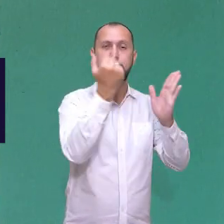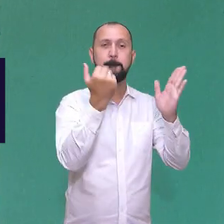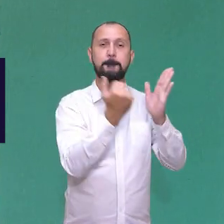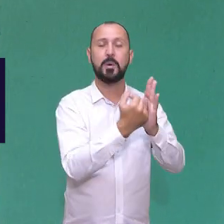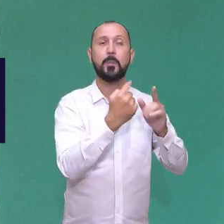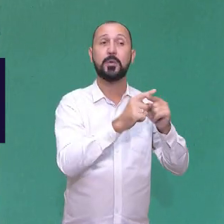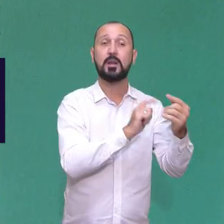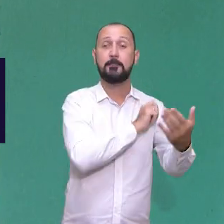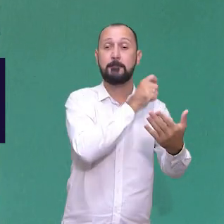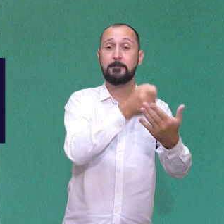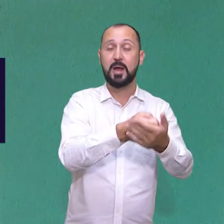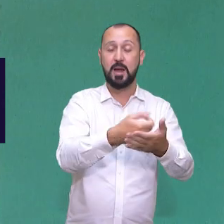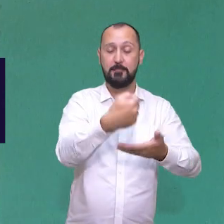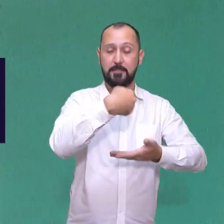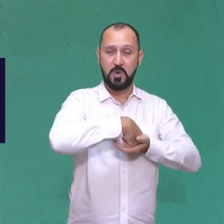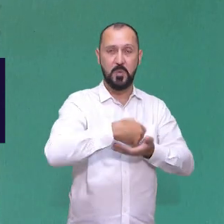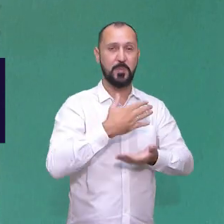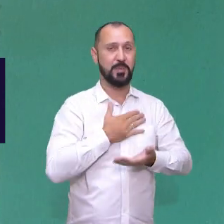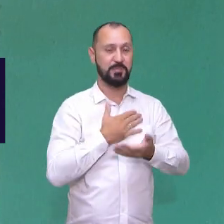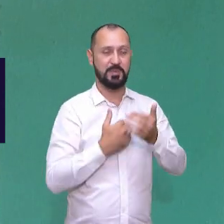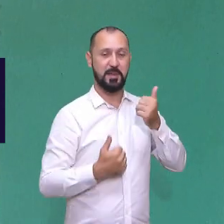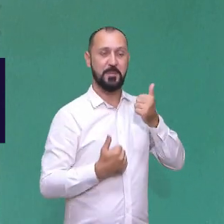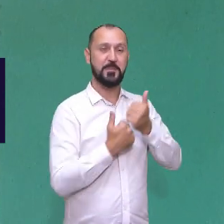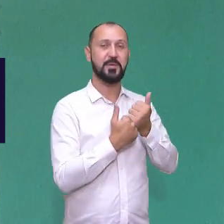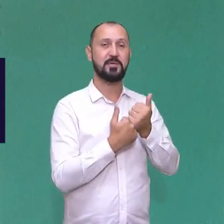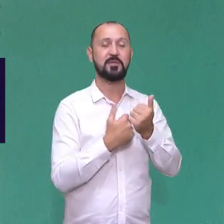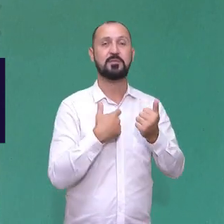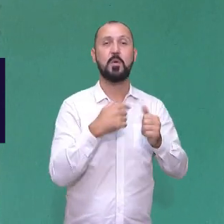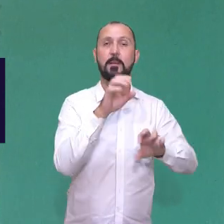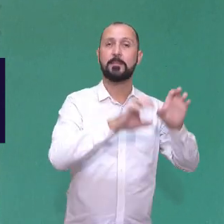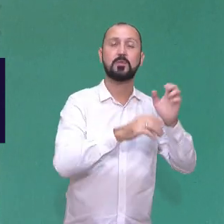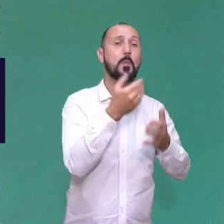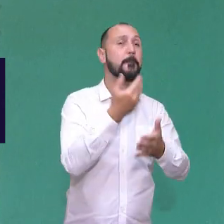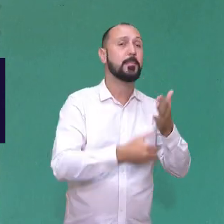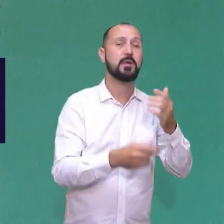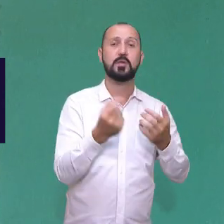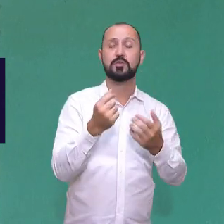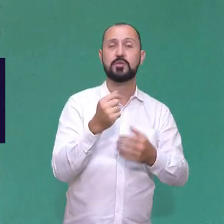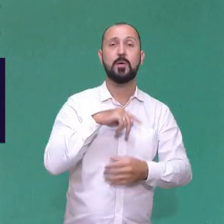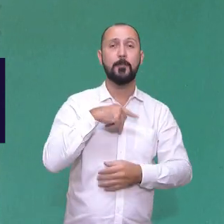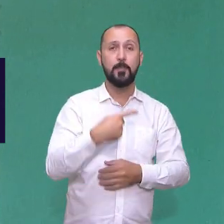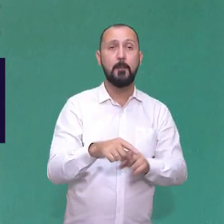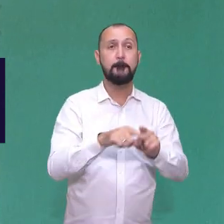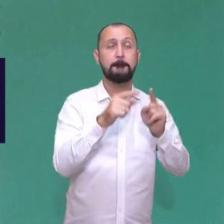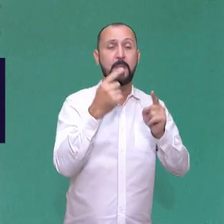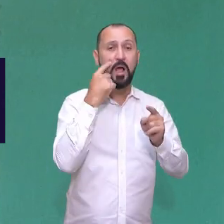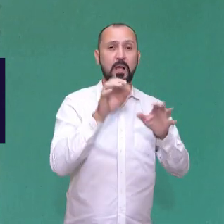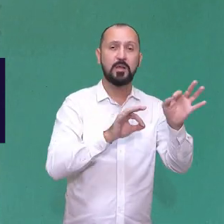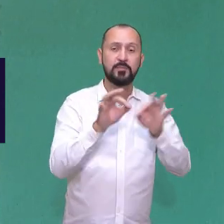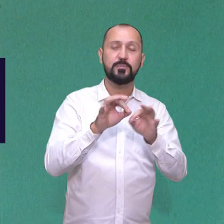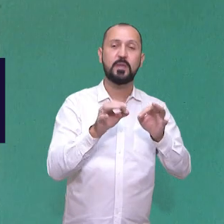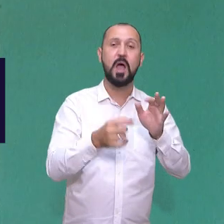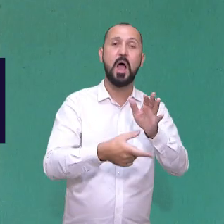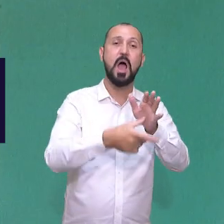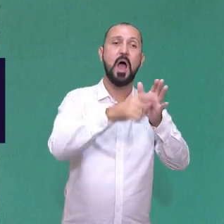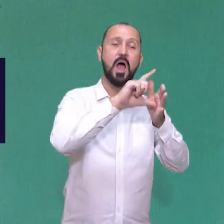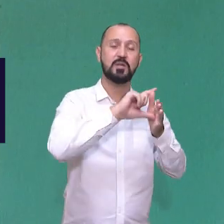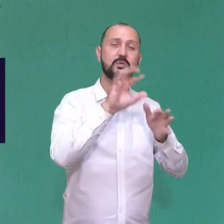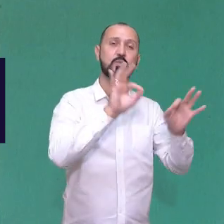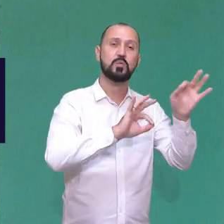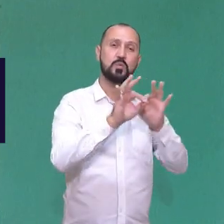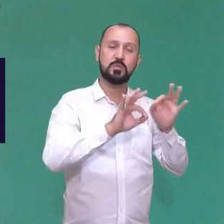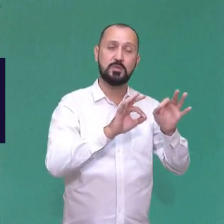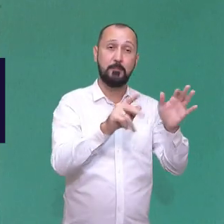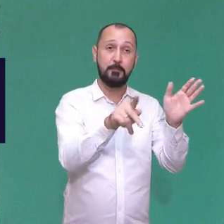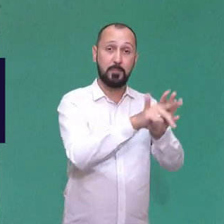tem que fazer com o governo federal em função desse patrocínio que ela fez. É abatido esse valor. A empresa não perde, na verdade é dinheiro público,